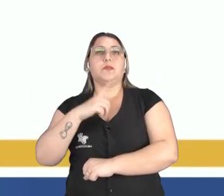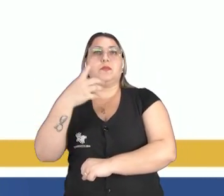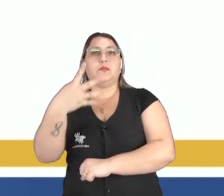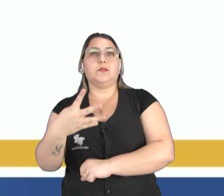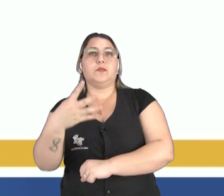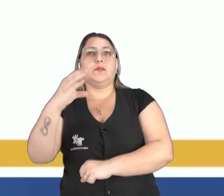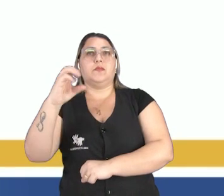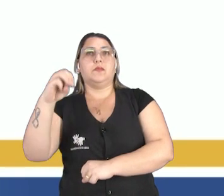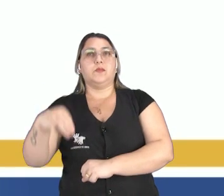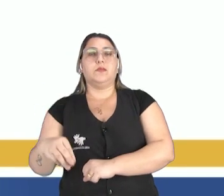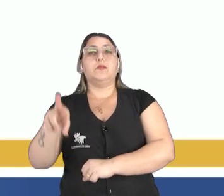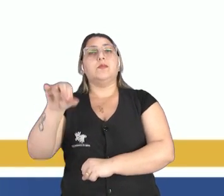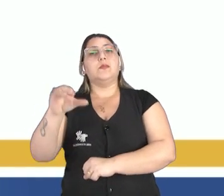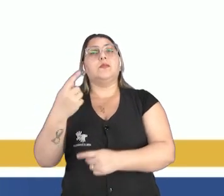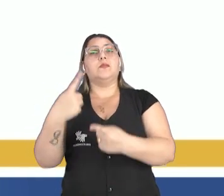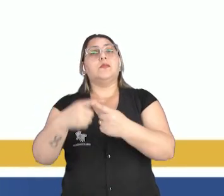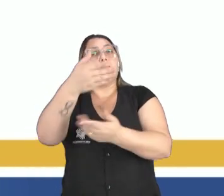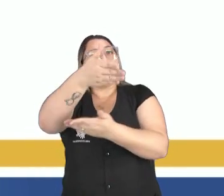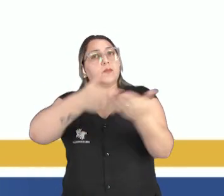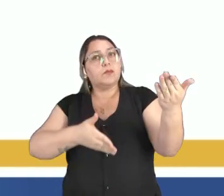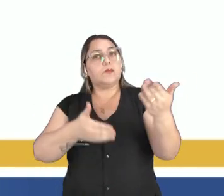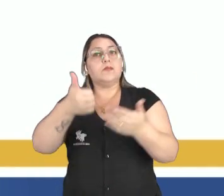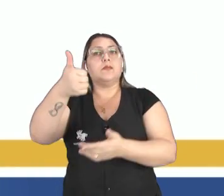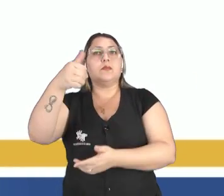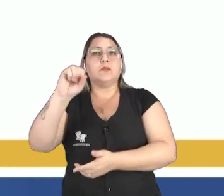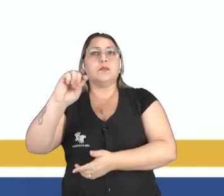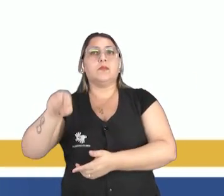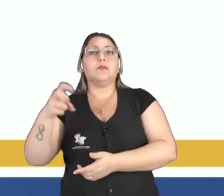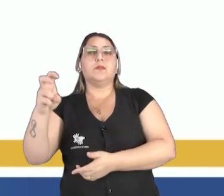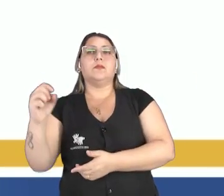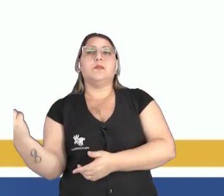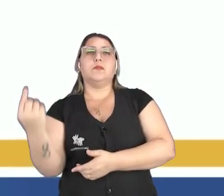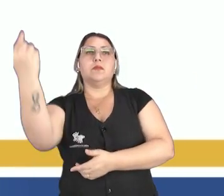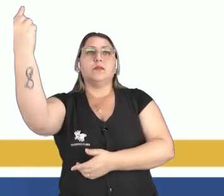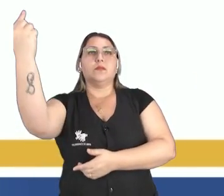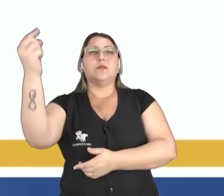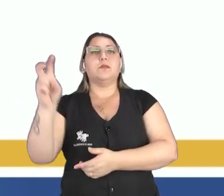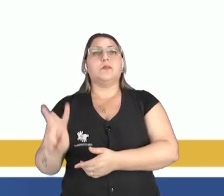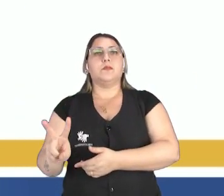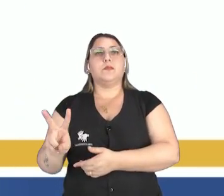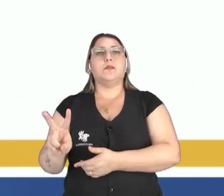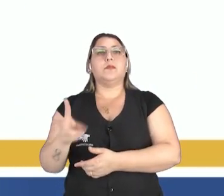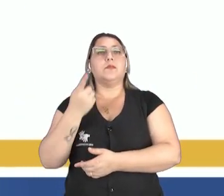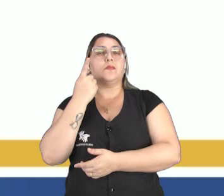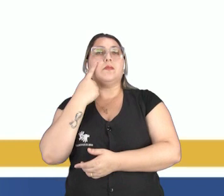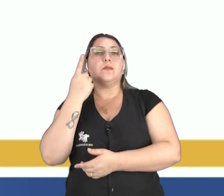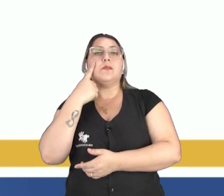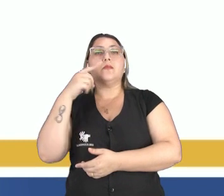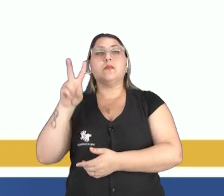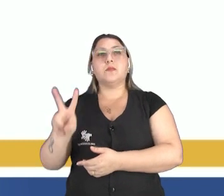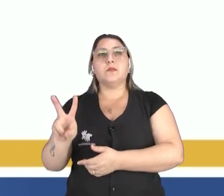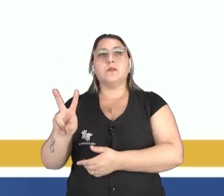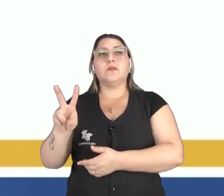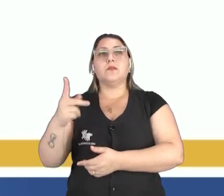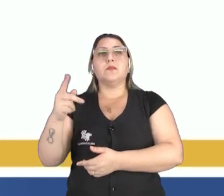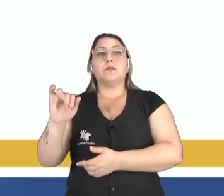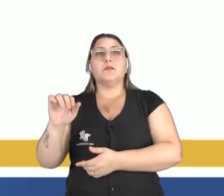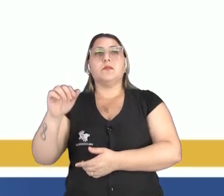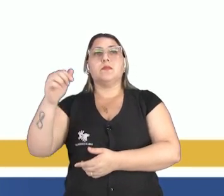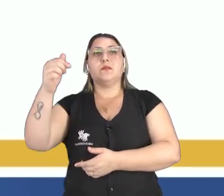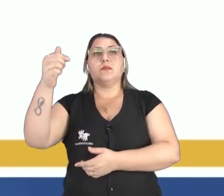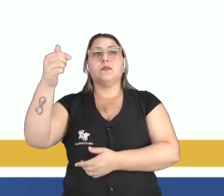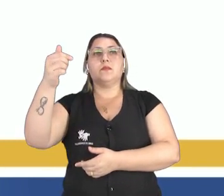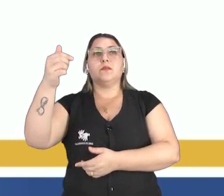centímetros de raio, ok? E 18,5 de altura. E seu volume será, olha aqui o volume,